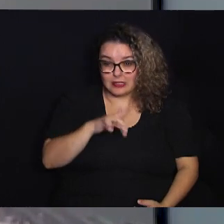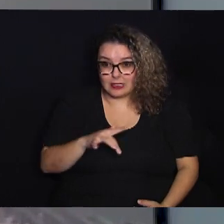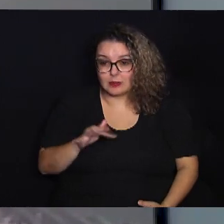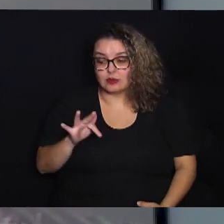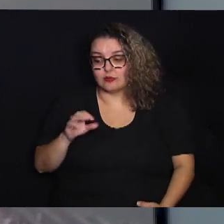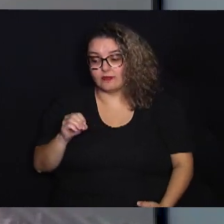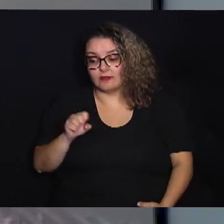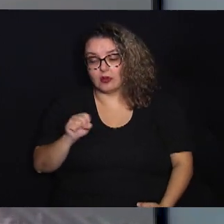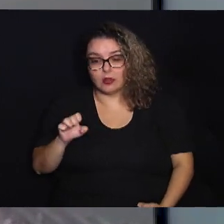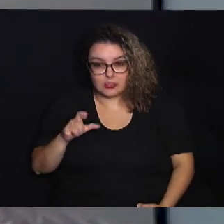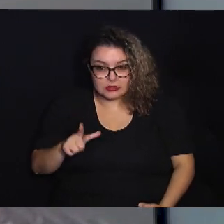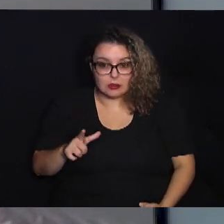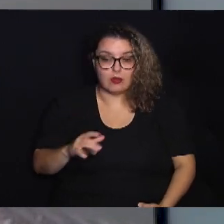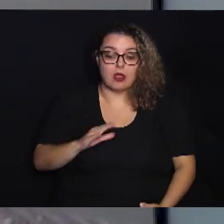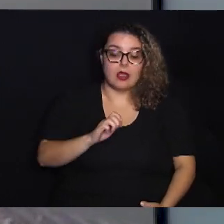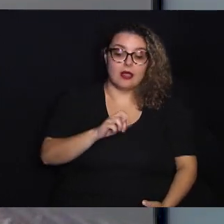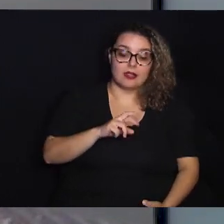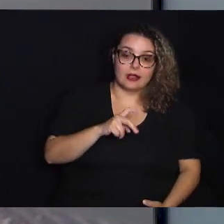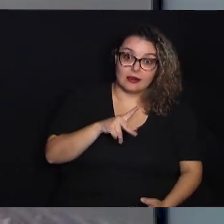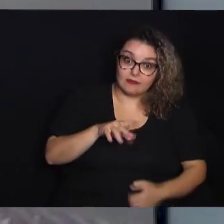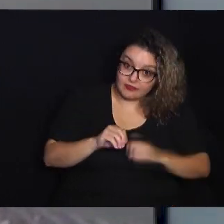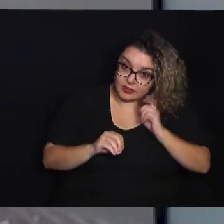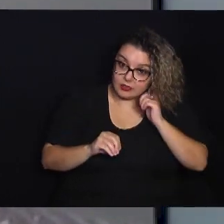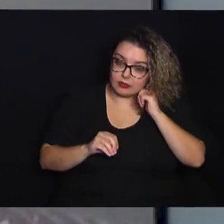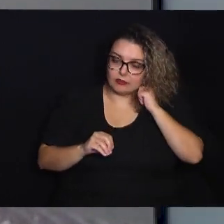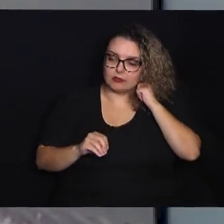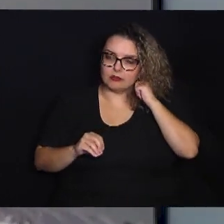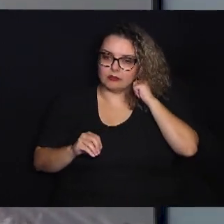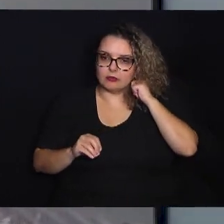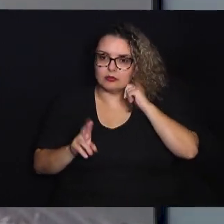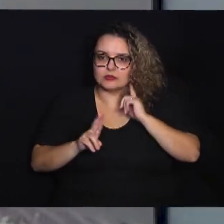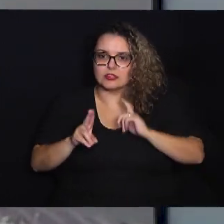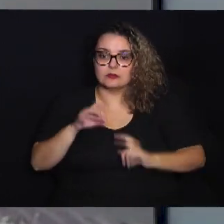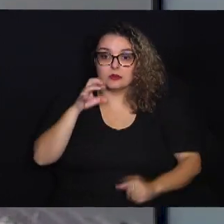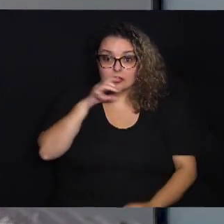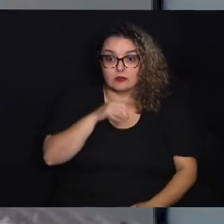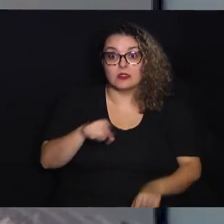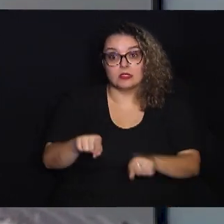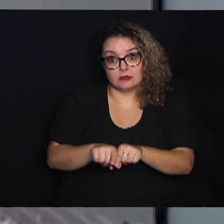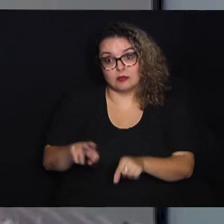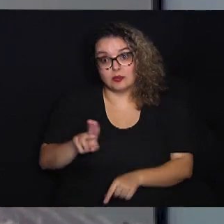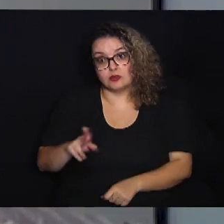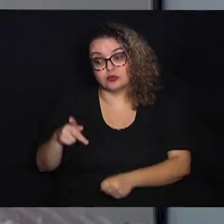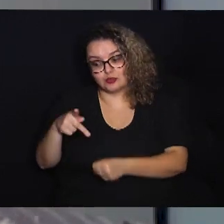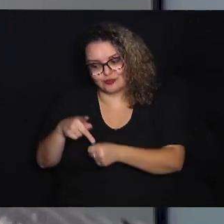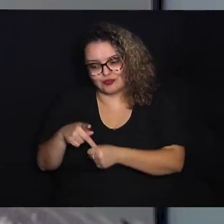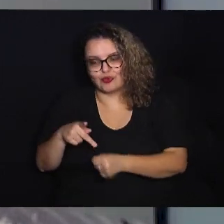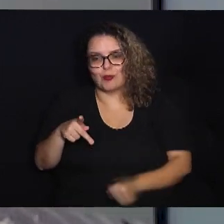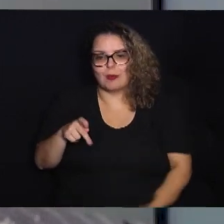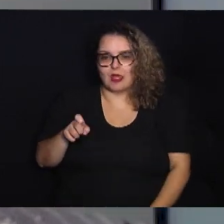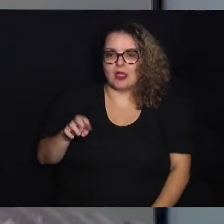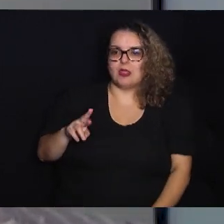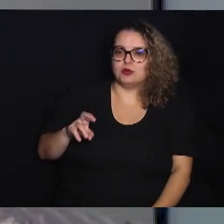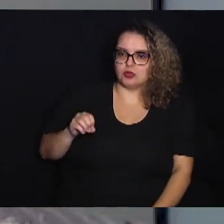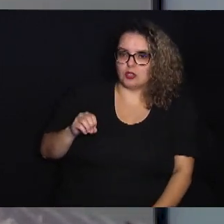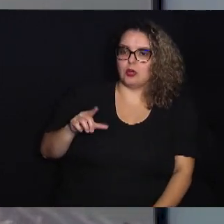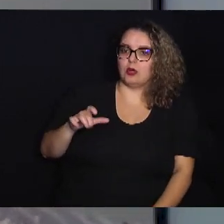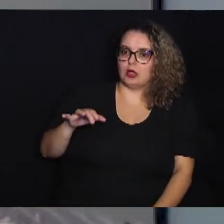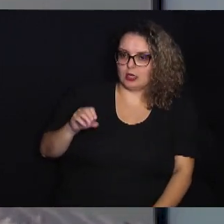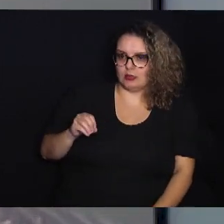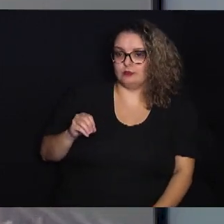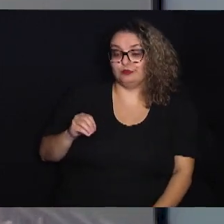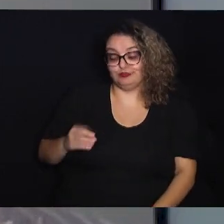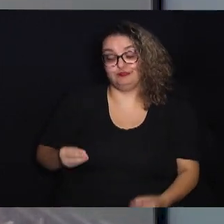os gás, né, carvão, usado para o aquecimento, e também o uso do petróleo, né, que ele